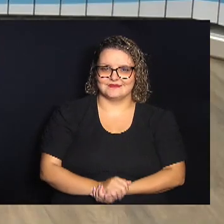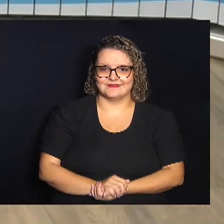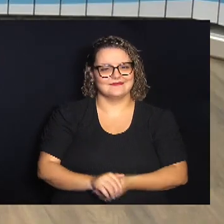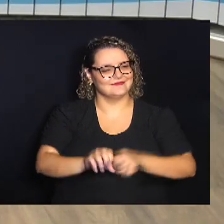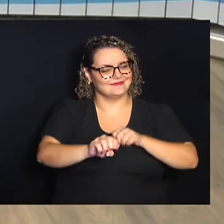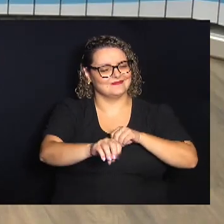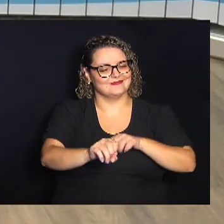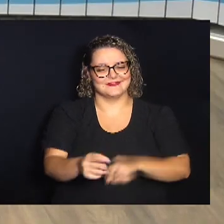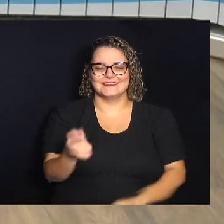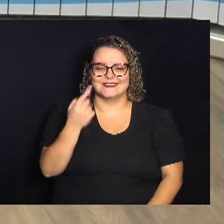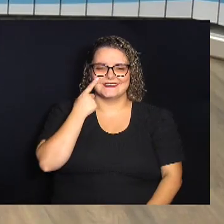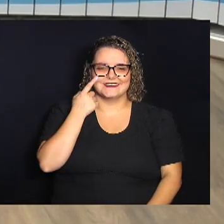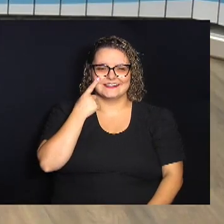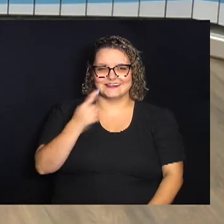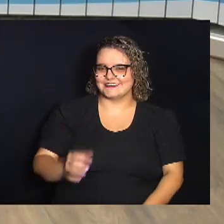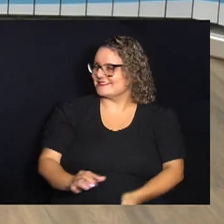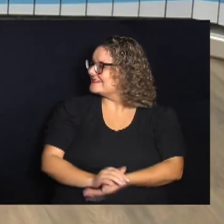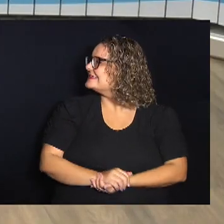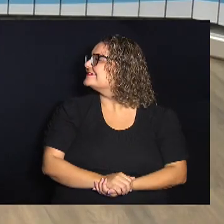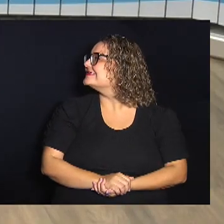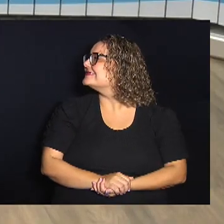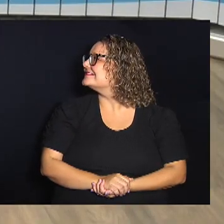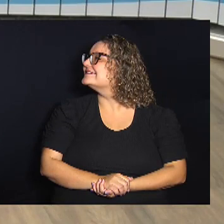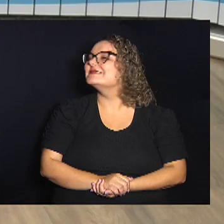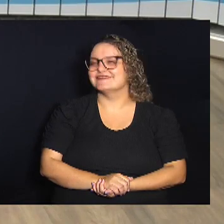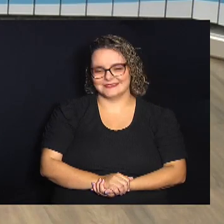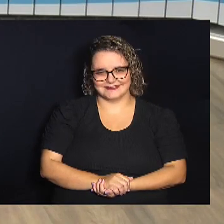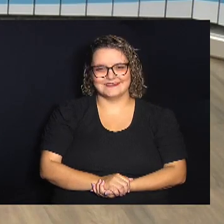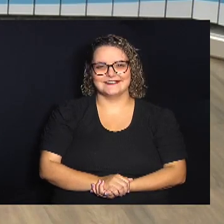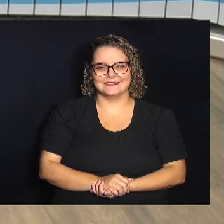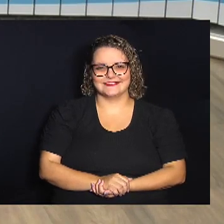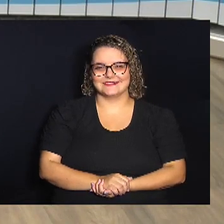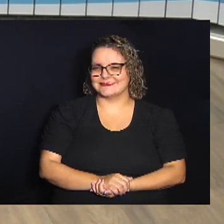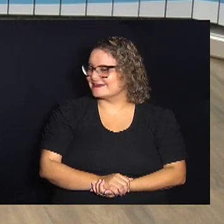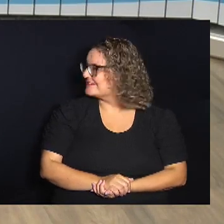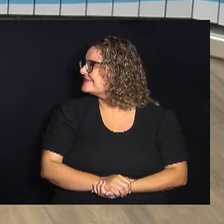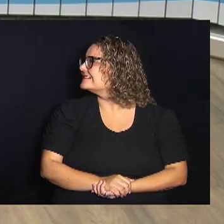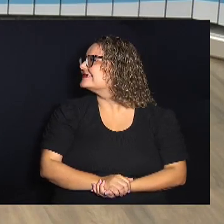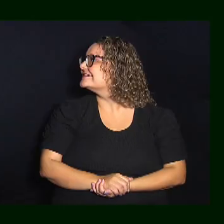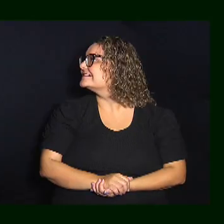no nosso quadro, que está aqui, ó, sempre de olho na educação.